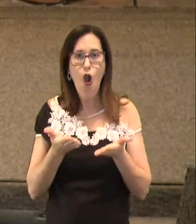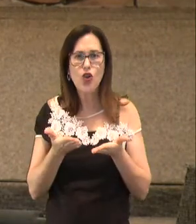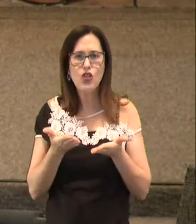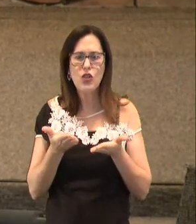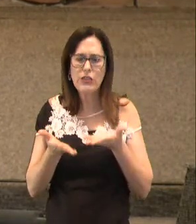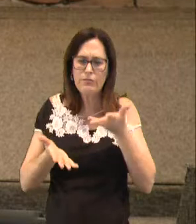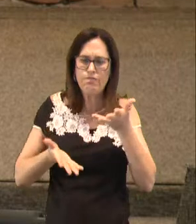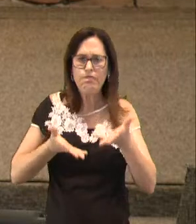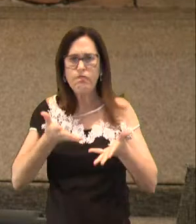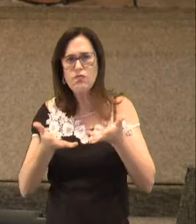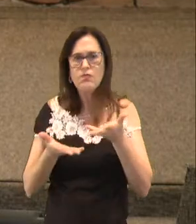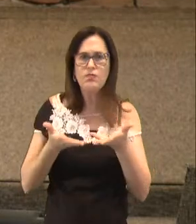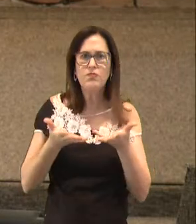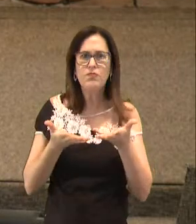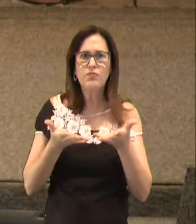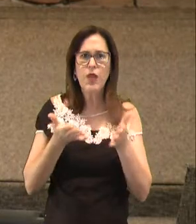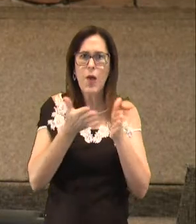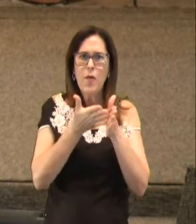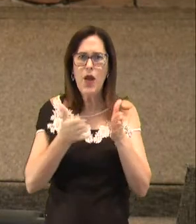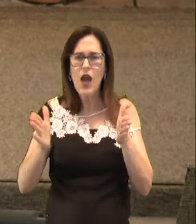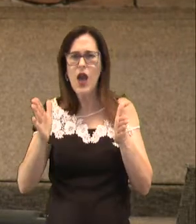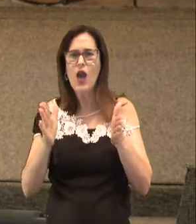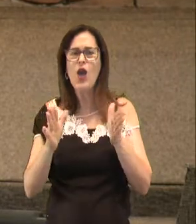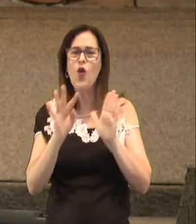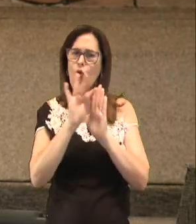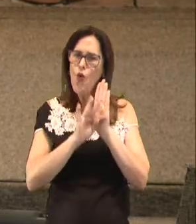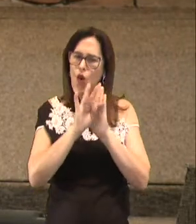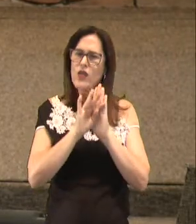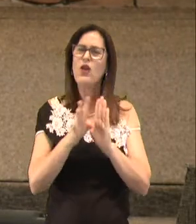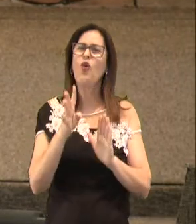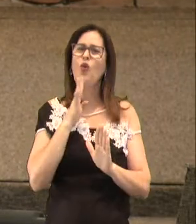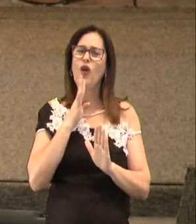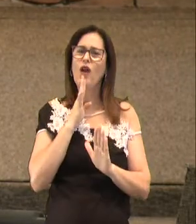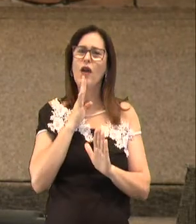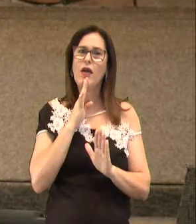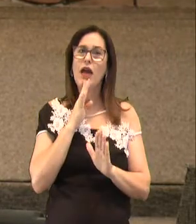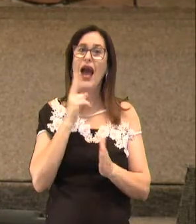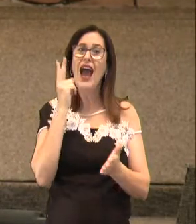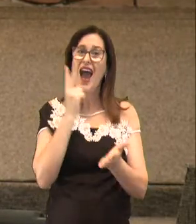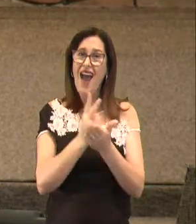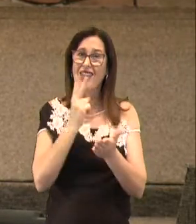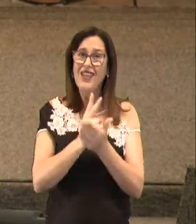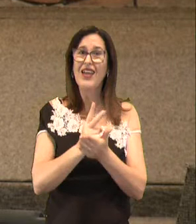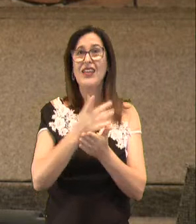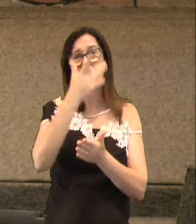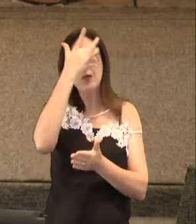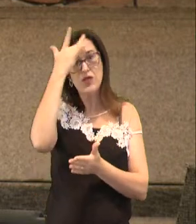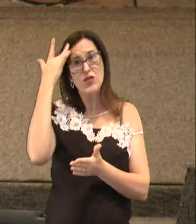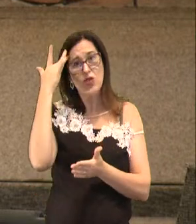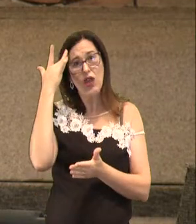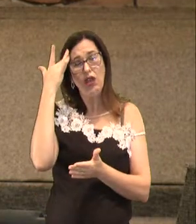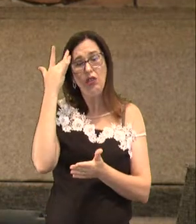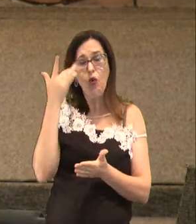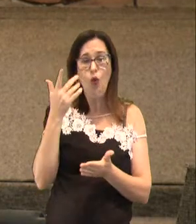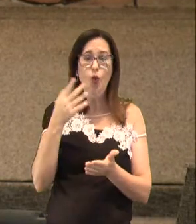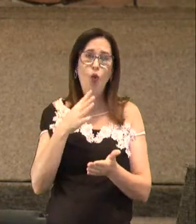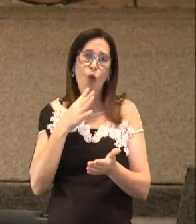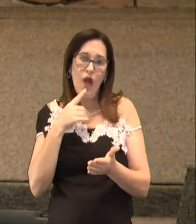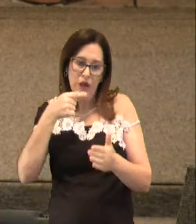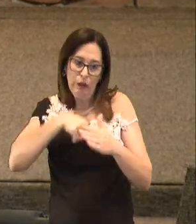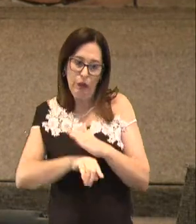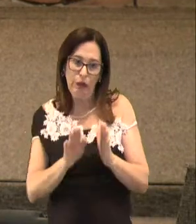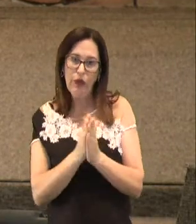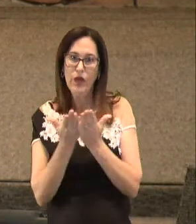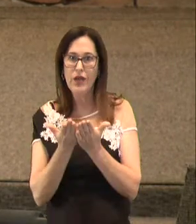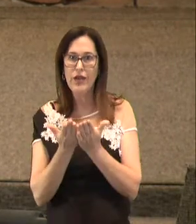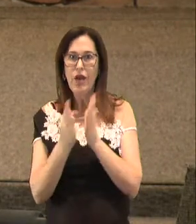tratar sobre um trecho muito conhecido, até mesmo daqueles que não têm tanto manuseio da Bíblia, um